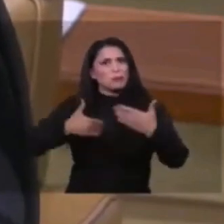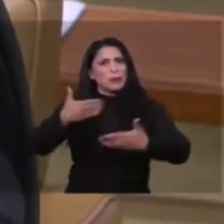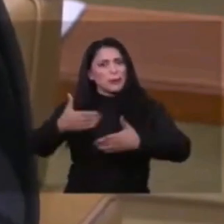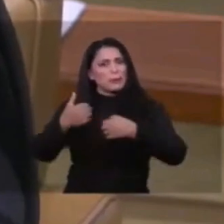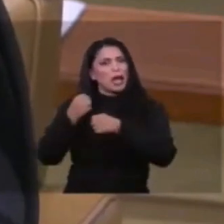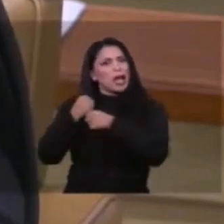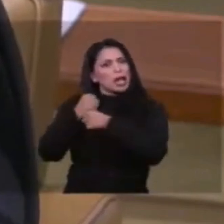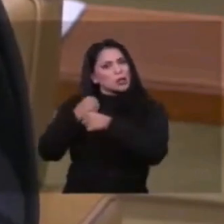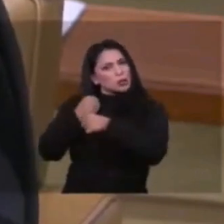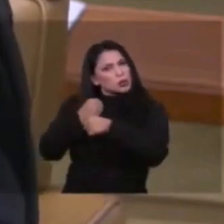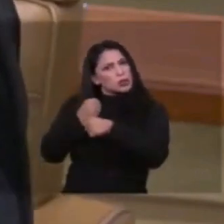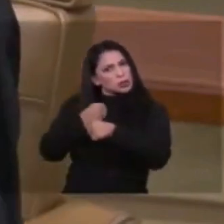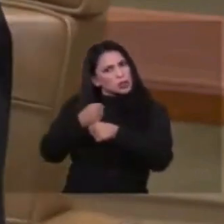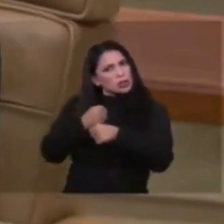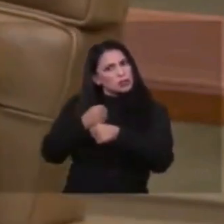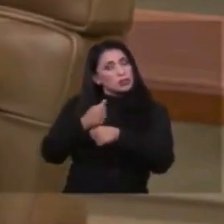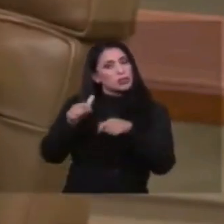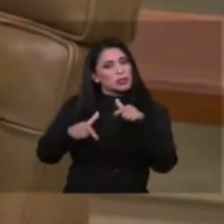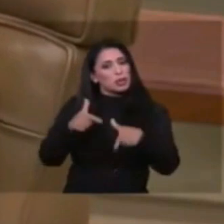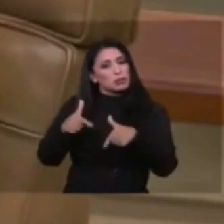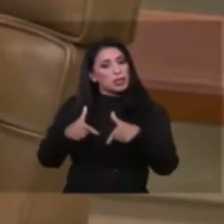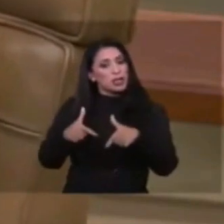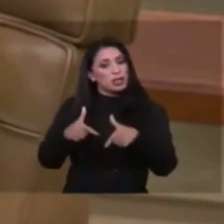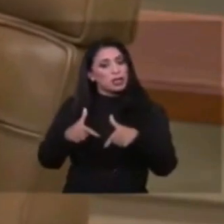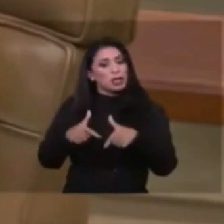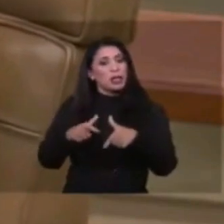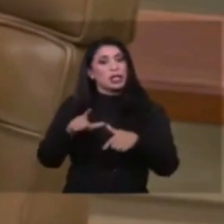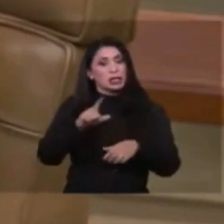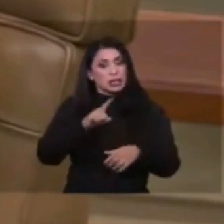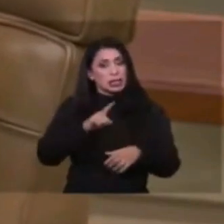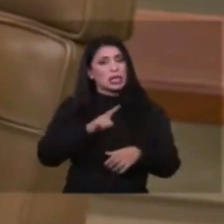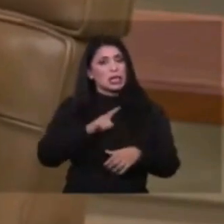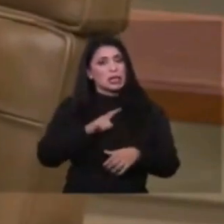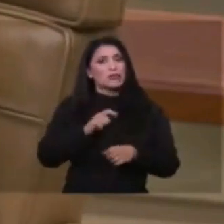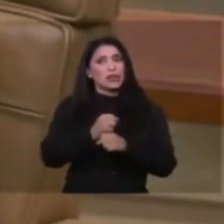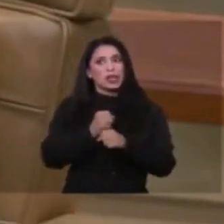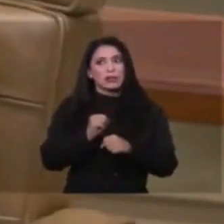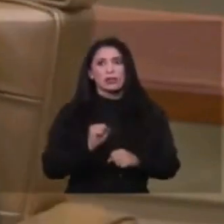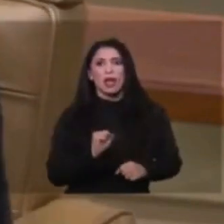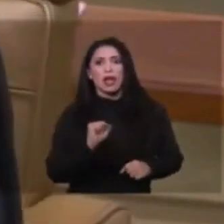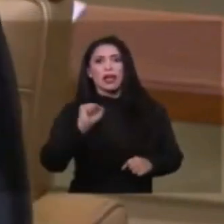dos últimos anos, diria, anos heróicos,